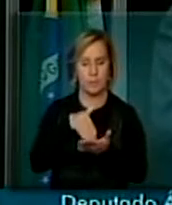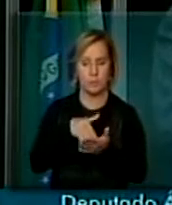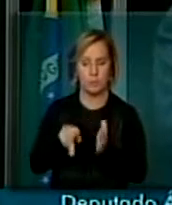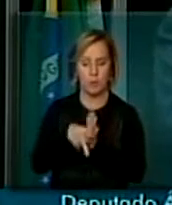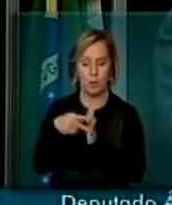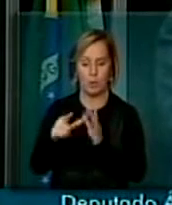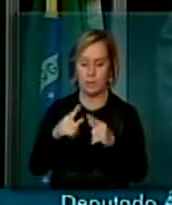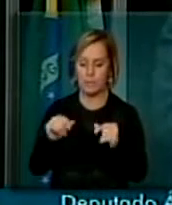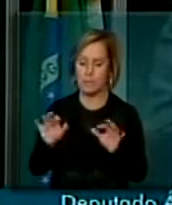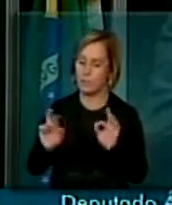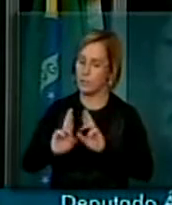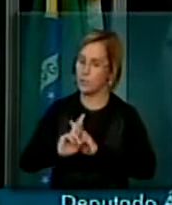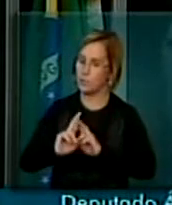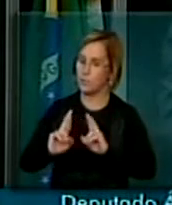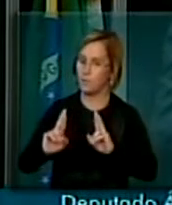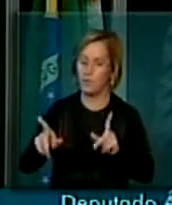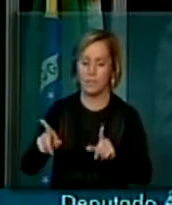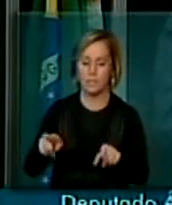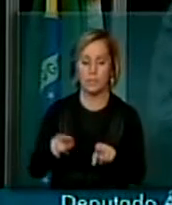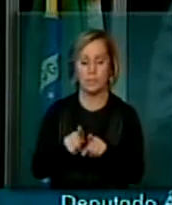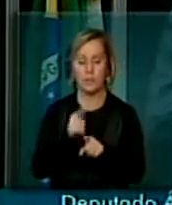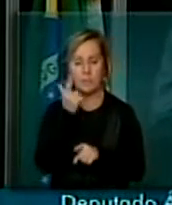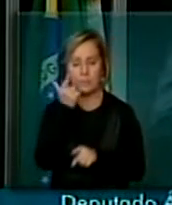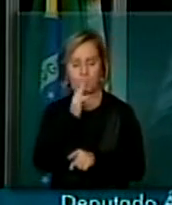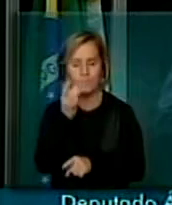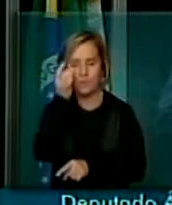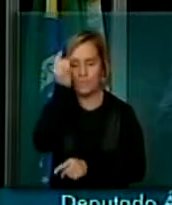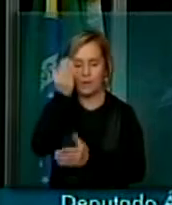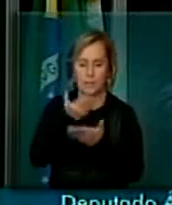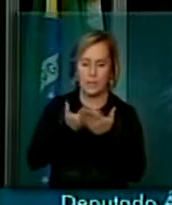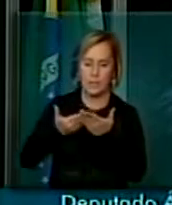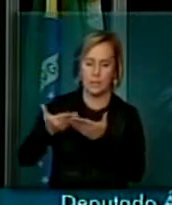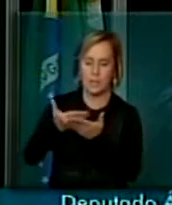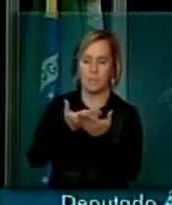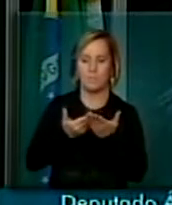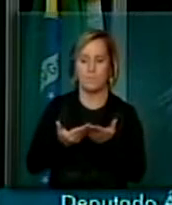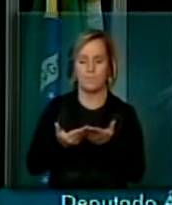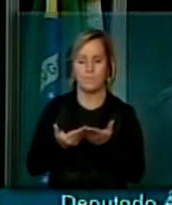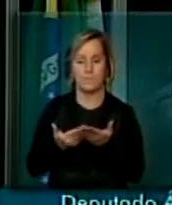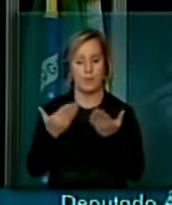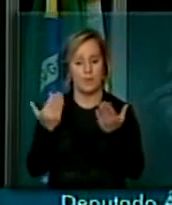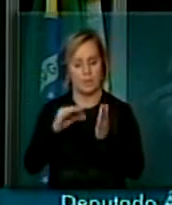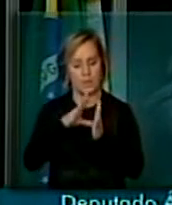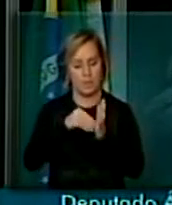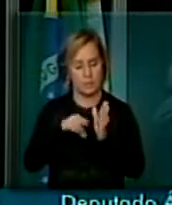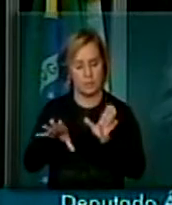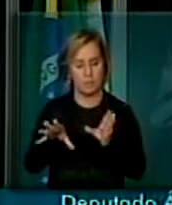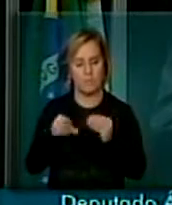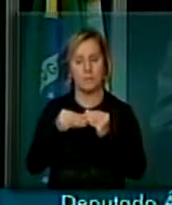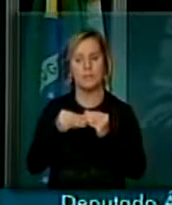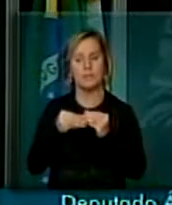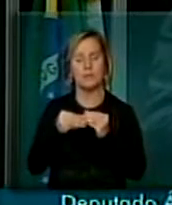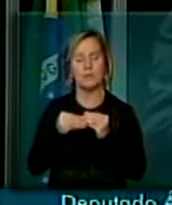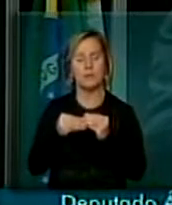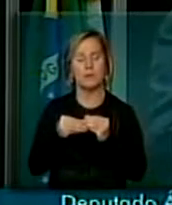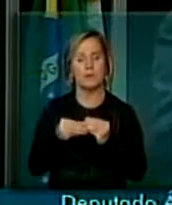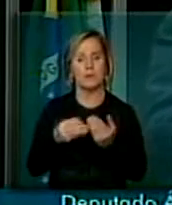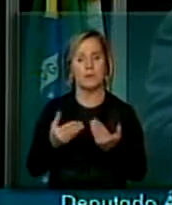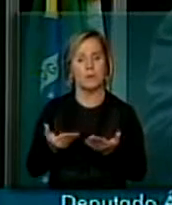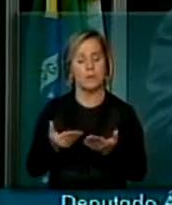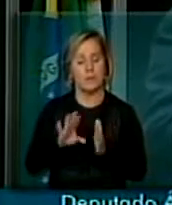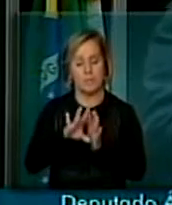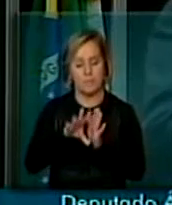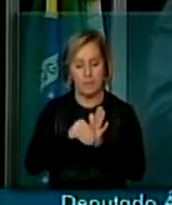Brasília, até mesmo para facilitar os entendimentos. De forma que essa emenda aglutinativa, senhor presidente, o nome